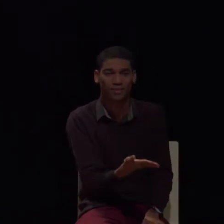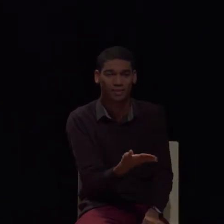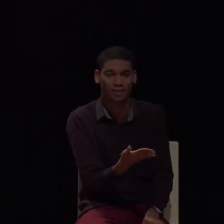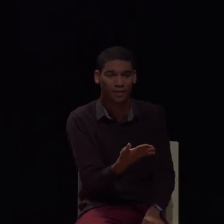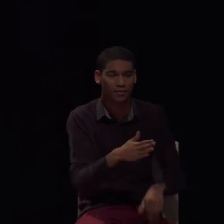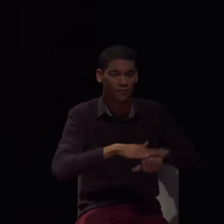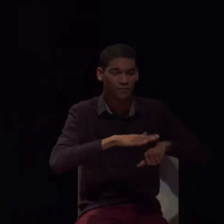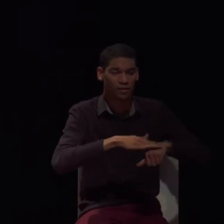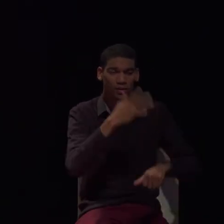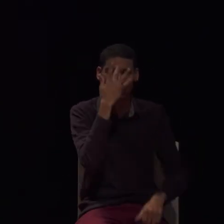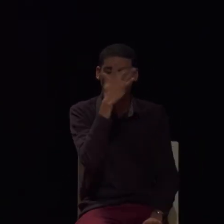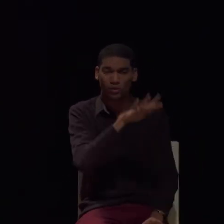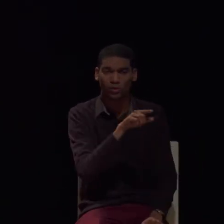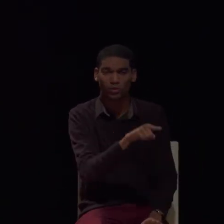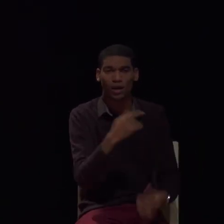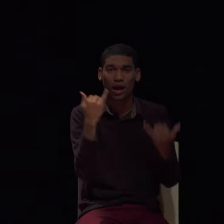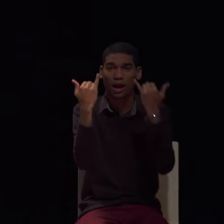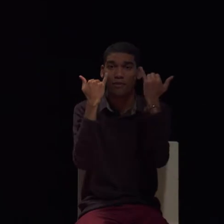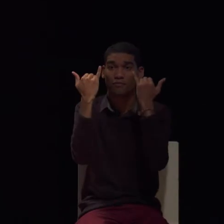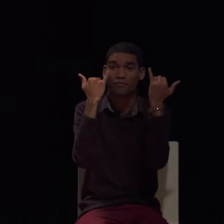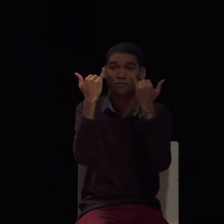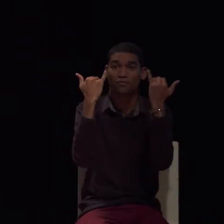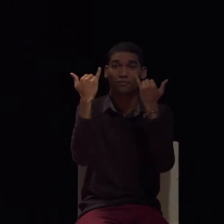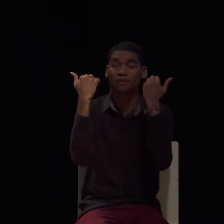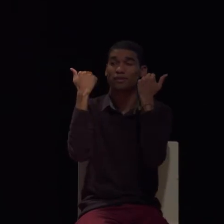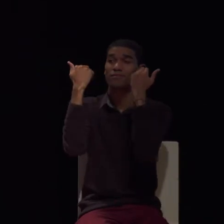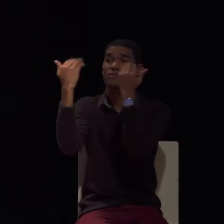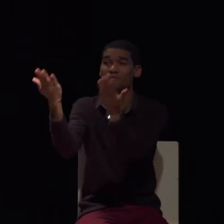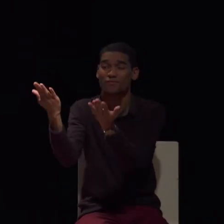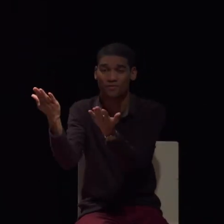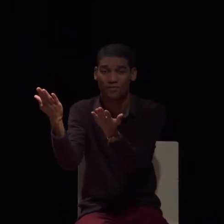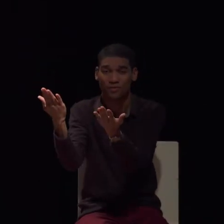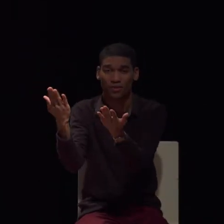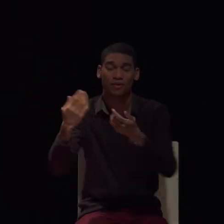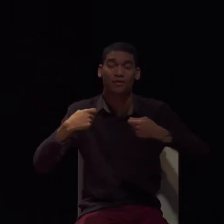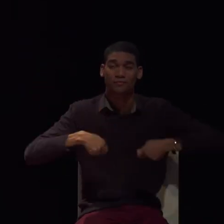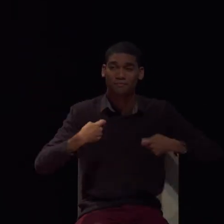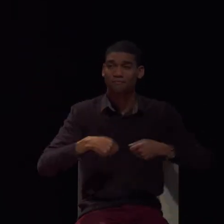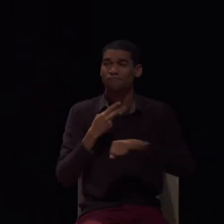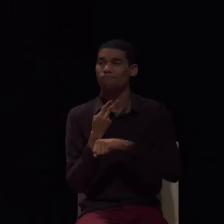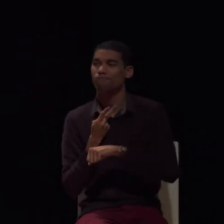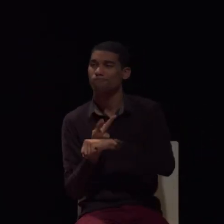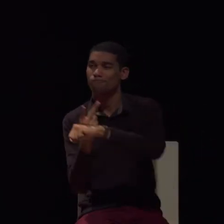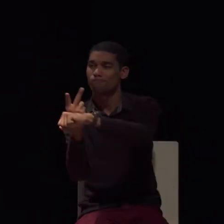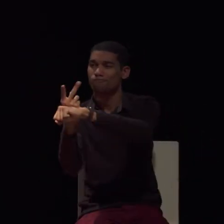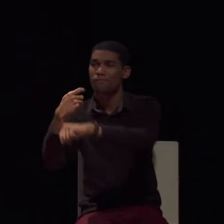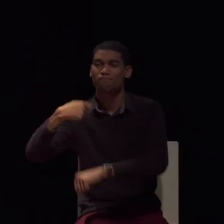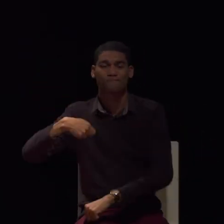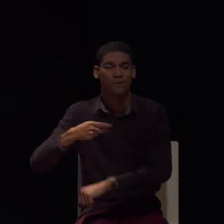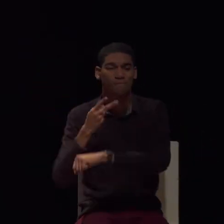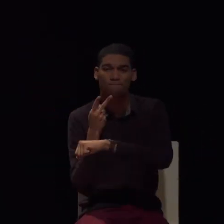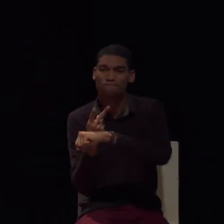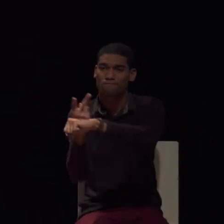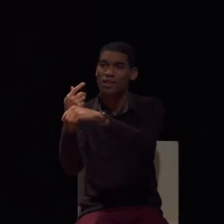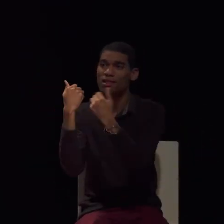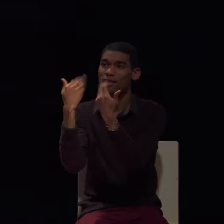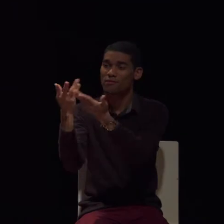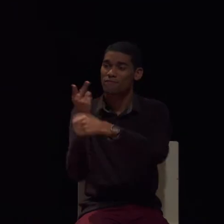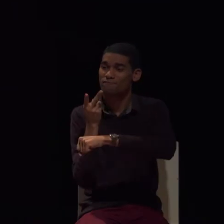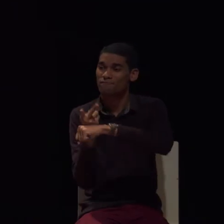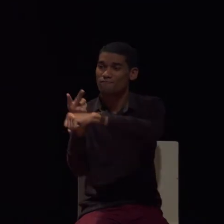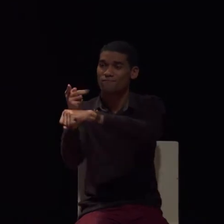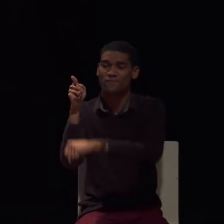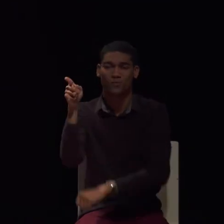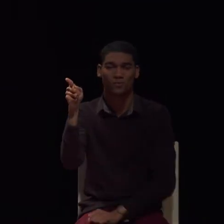a informação está lá fora tem que girar a chave está lá fora a informação